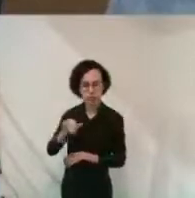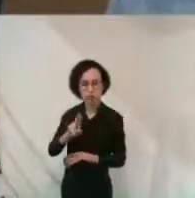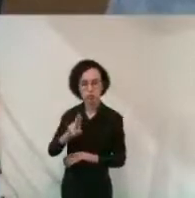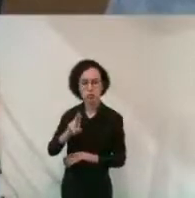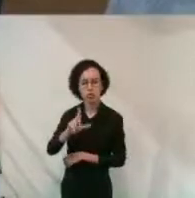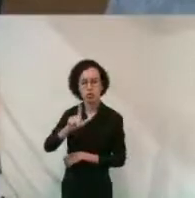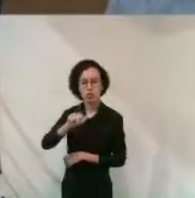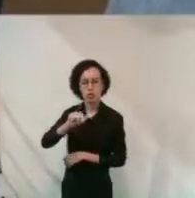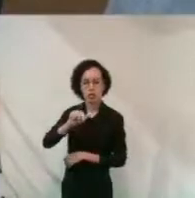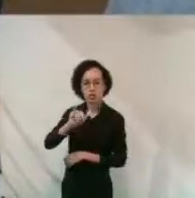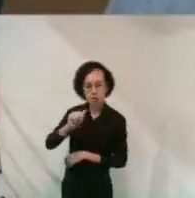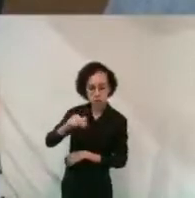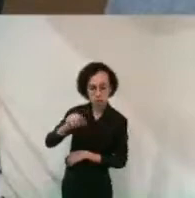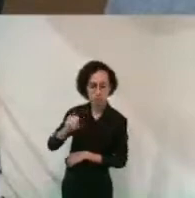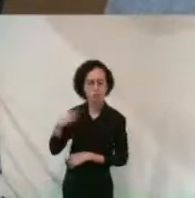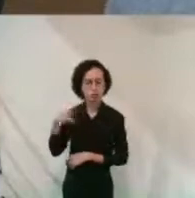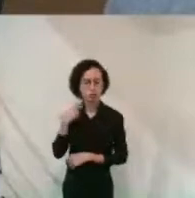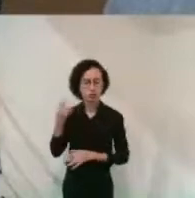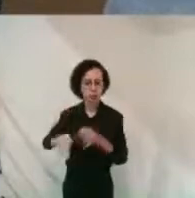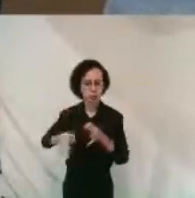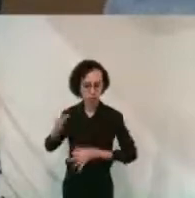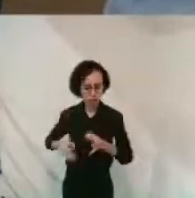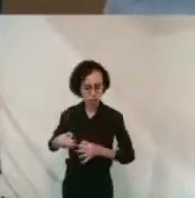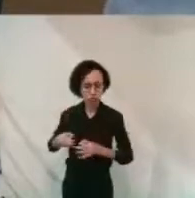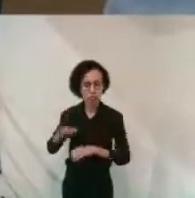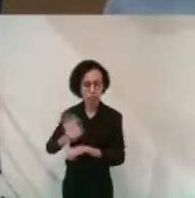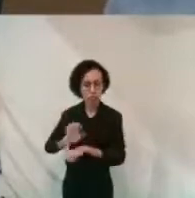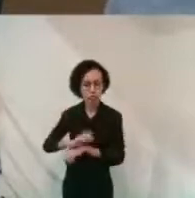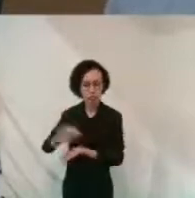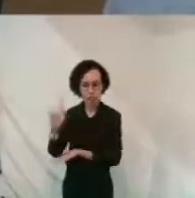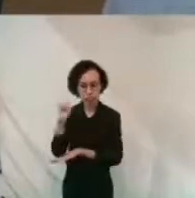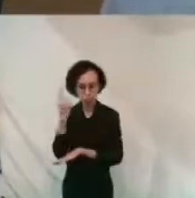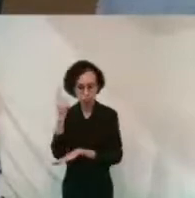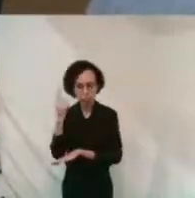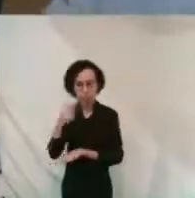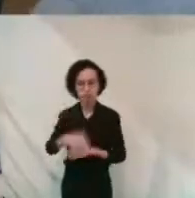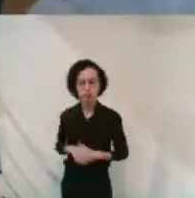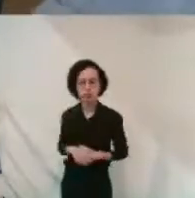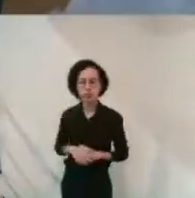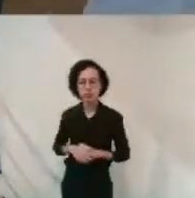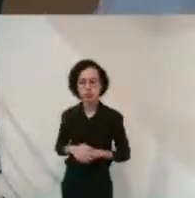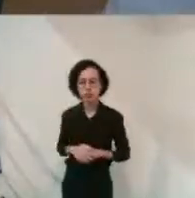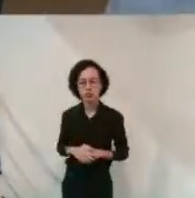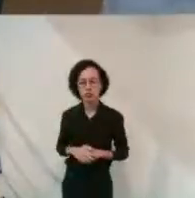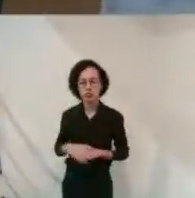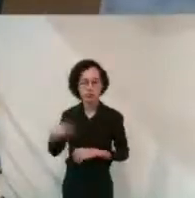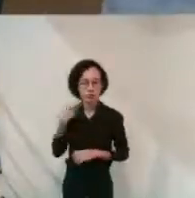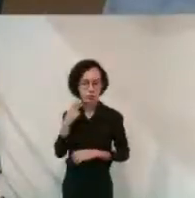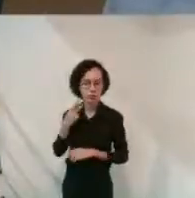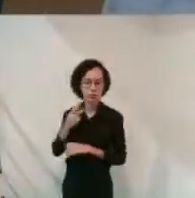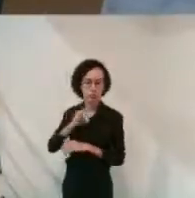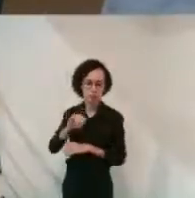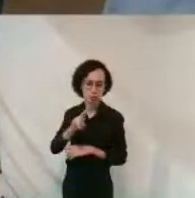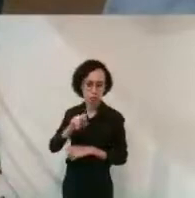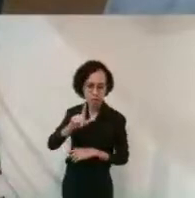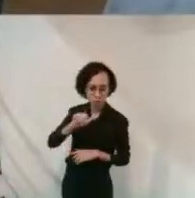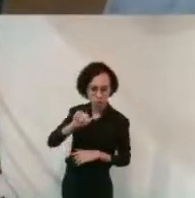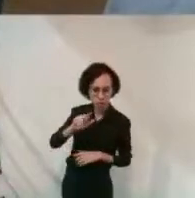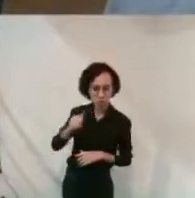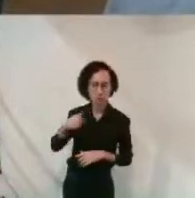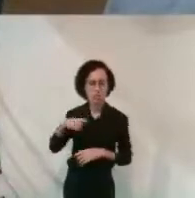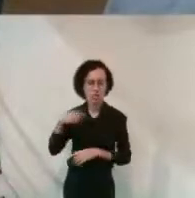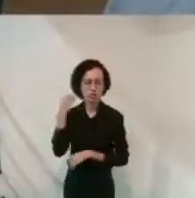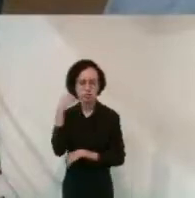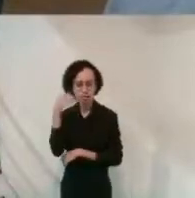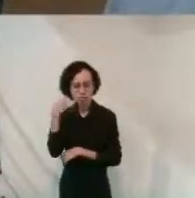Barros Araújo, que é promotor de justiça do Ministério Público do Estado de Goiás. E o doutor Juliano também tem uma longa experiência na temática, e ele vai falar